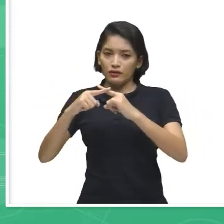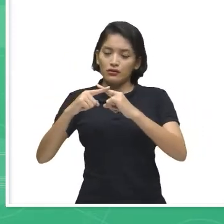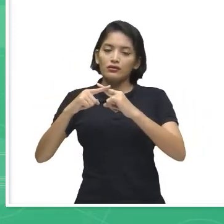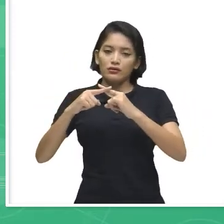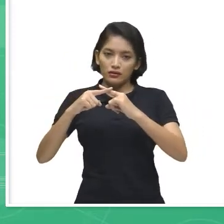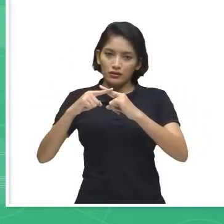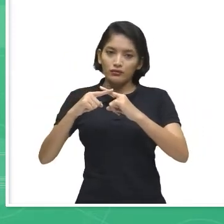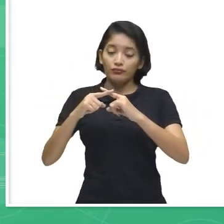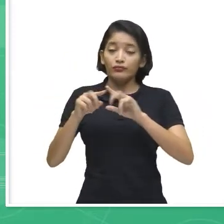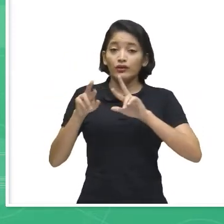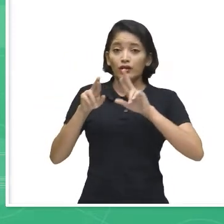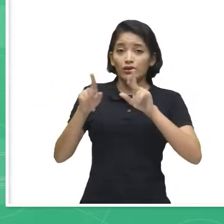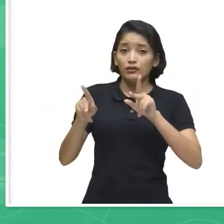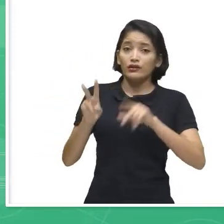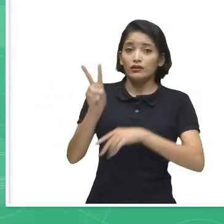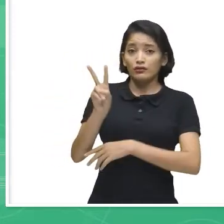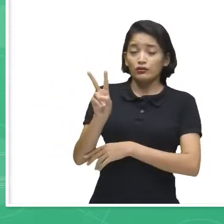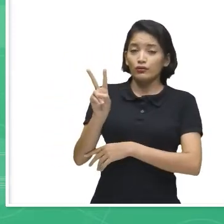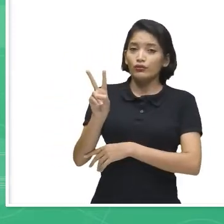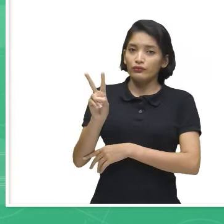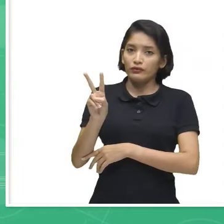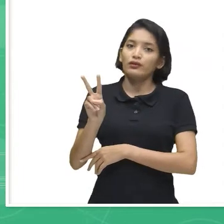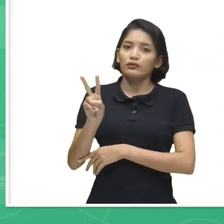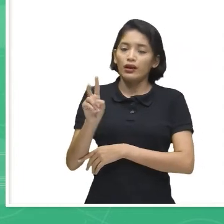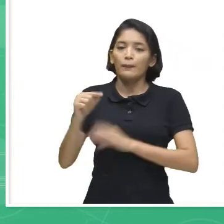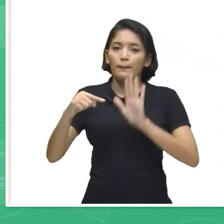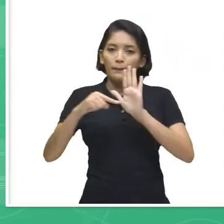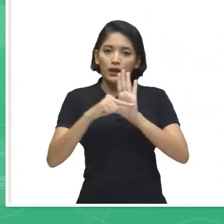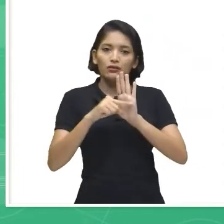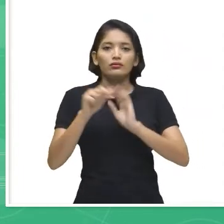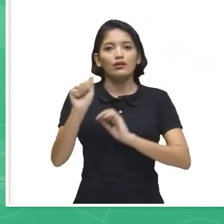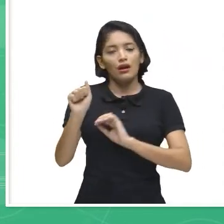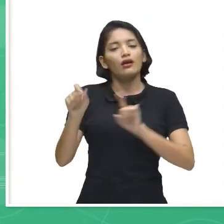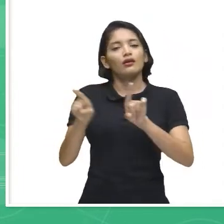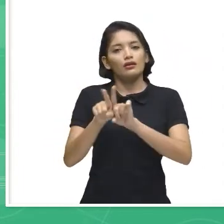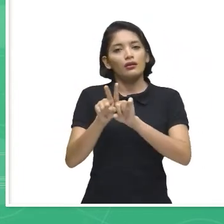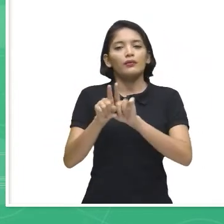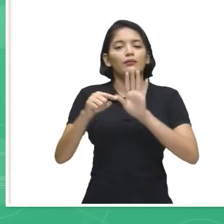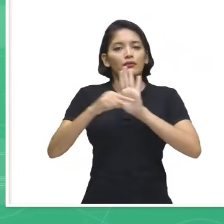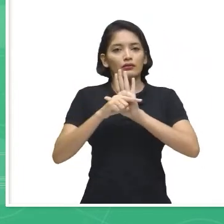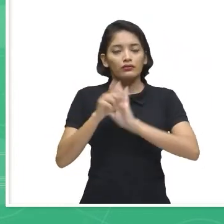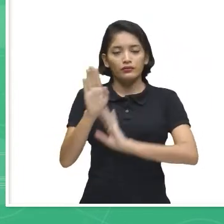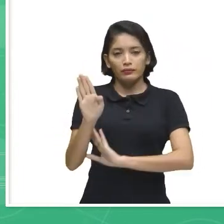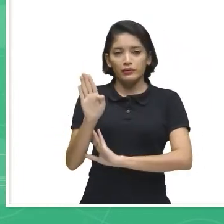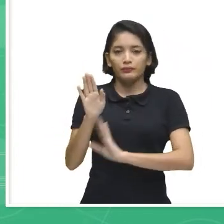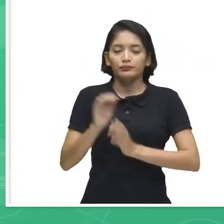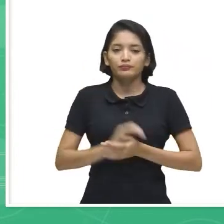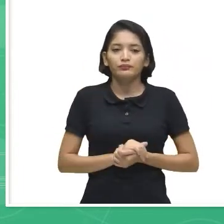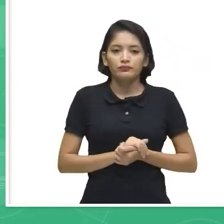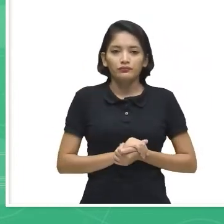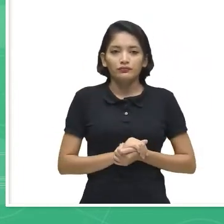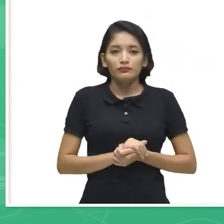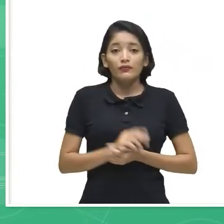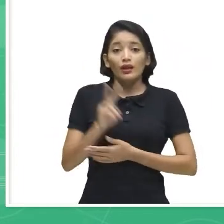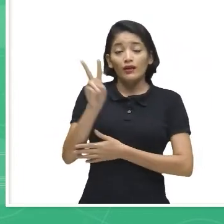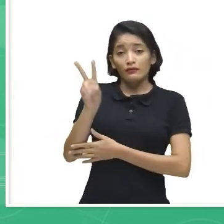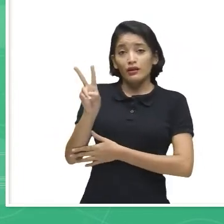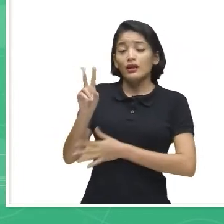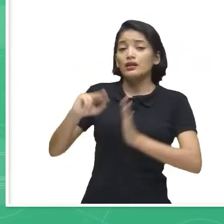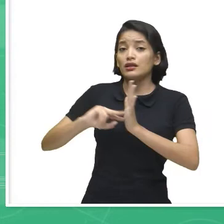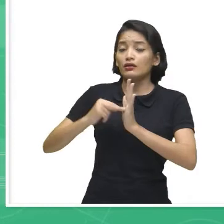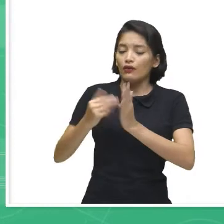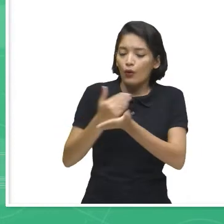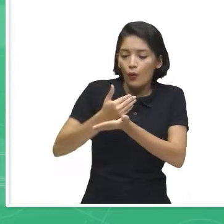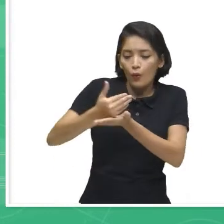a diferença de potencial, VA menos VB. Olha só, VA é onde a carga vai iniciar o movimento dela. E